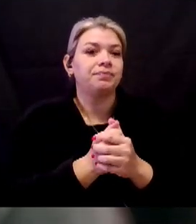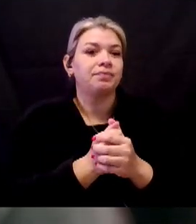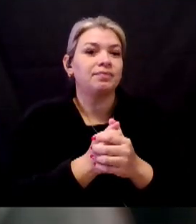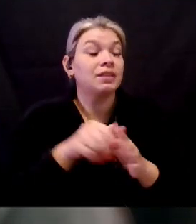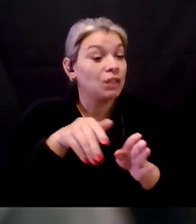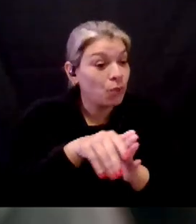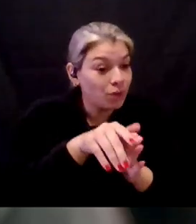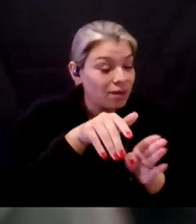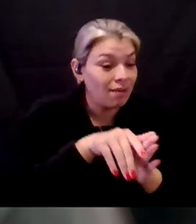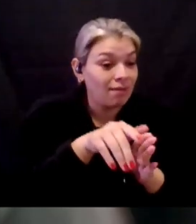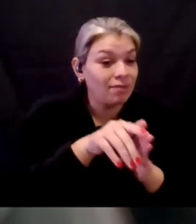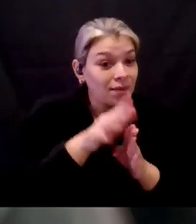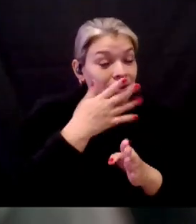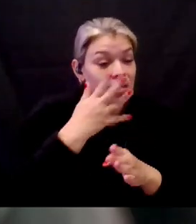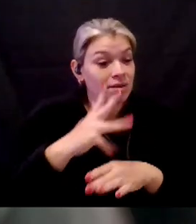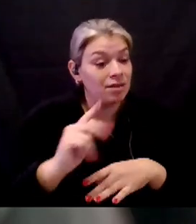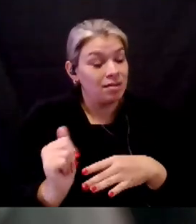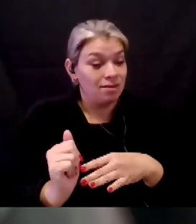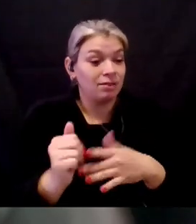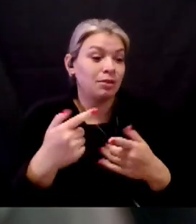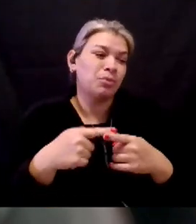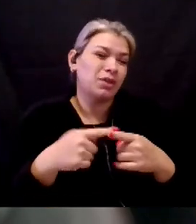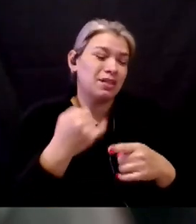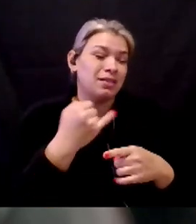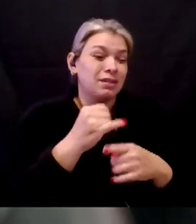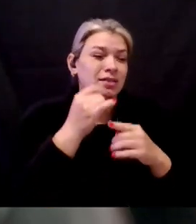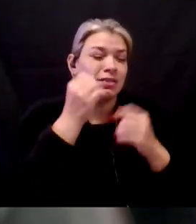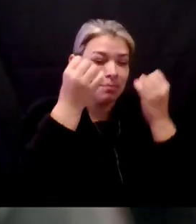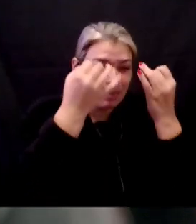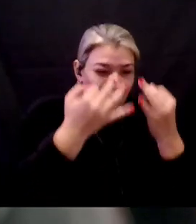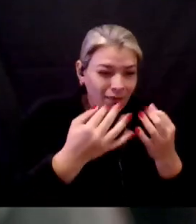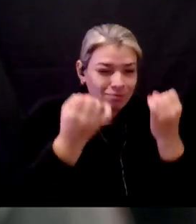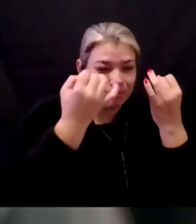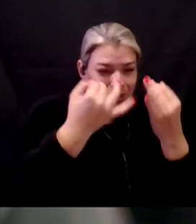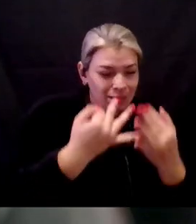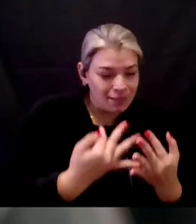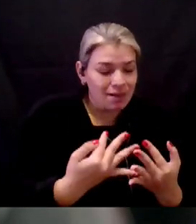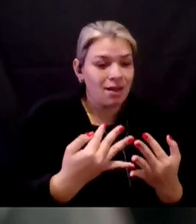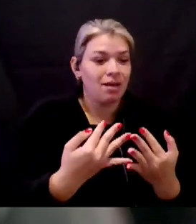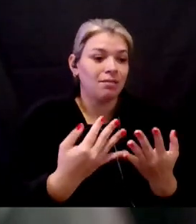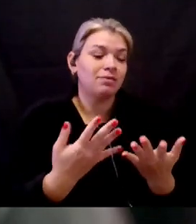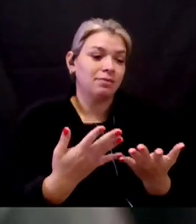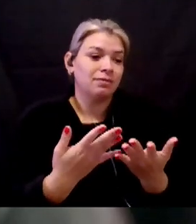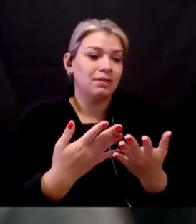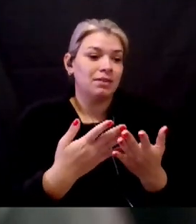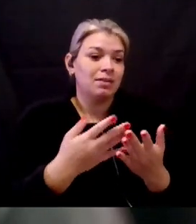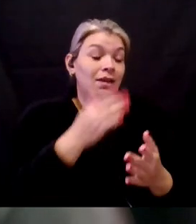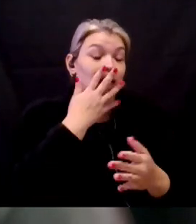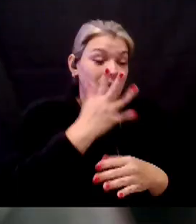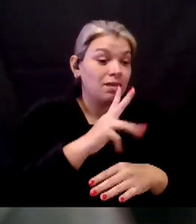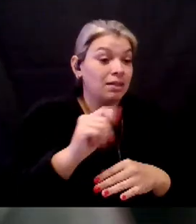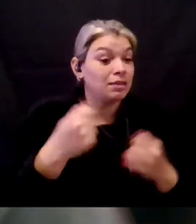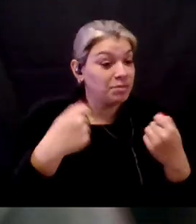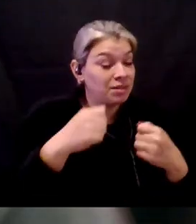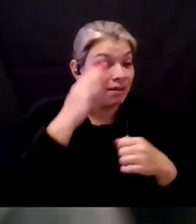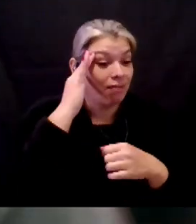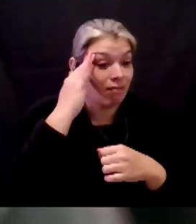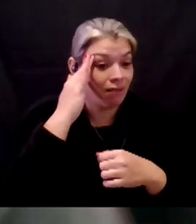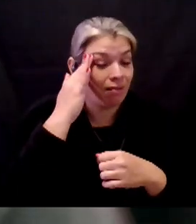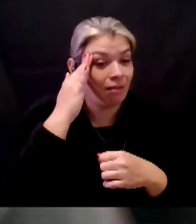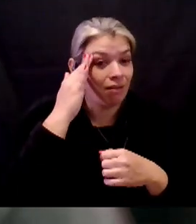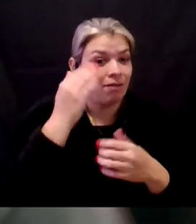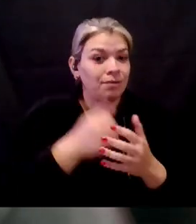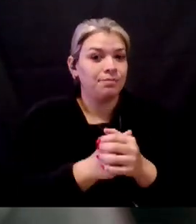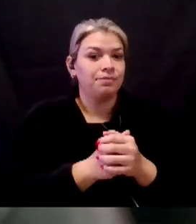tiver bastante argumento ali, explicar bem direitinho, que não é a hora de fazer um skincare, e